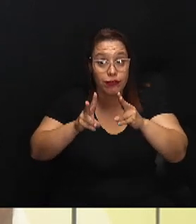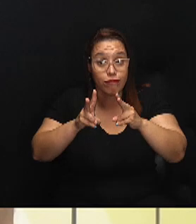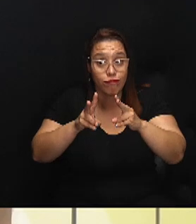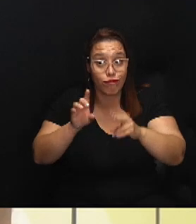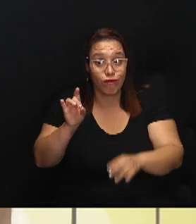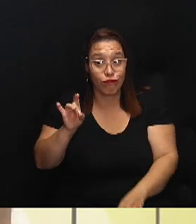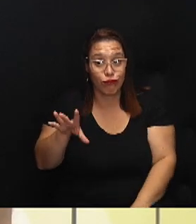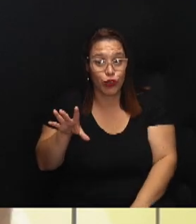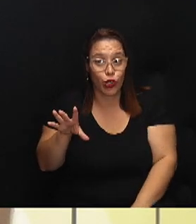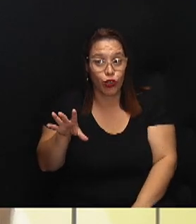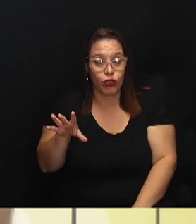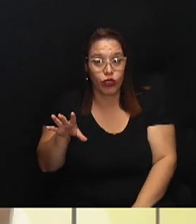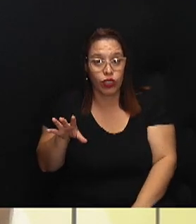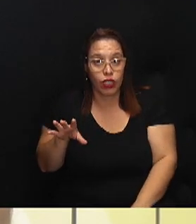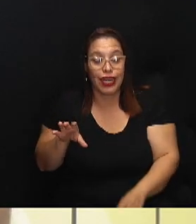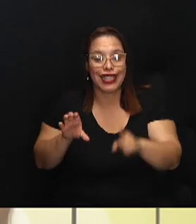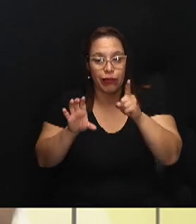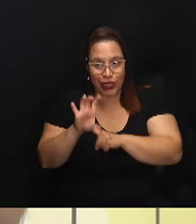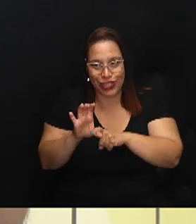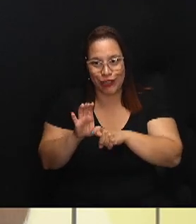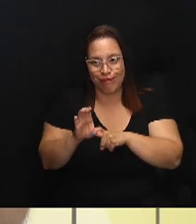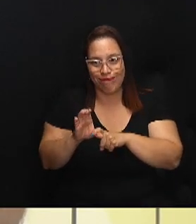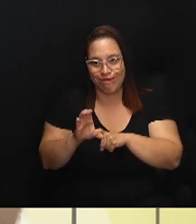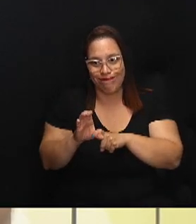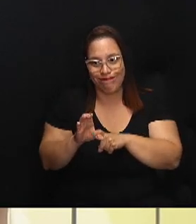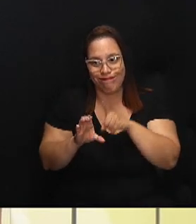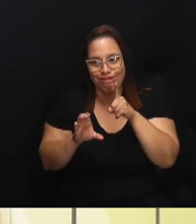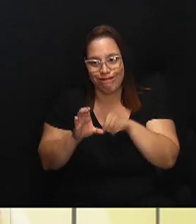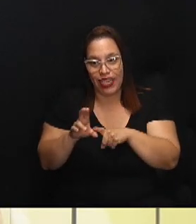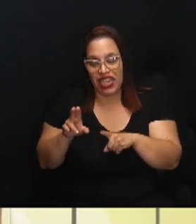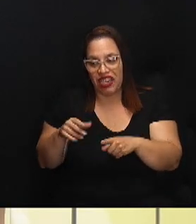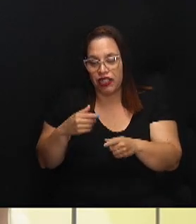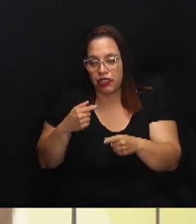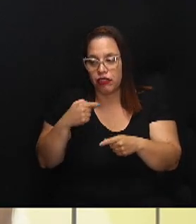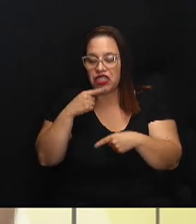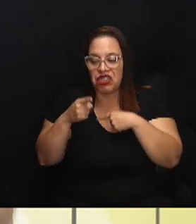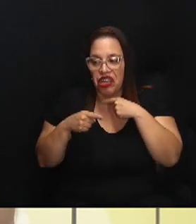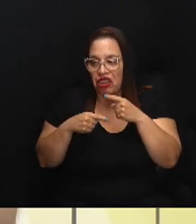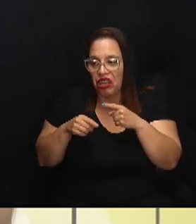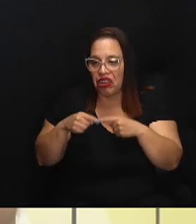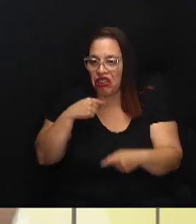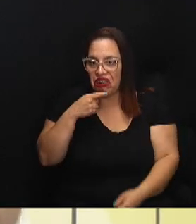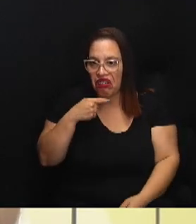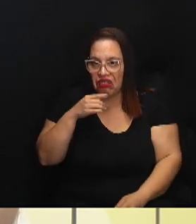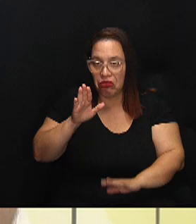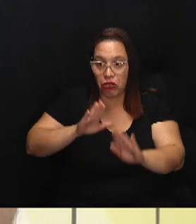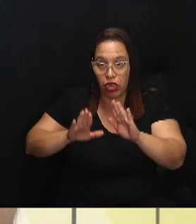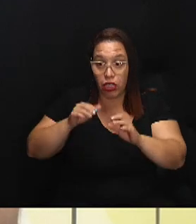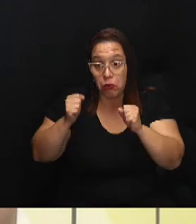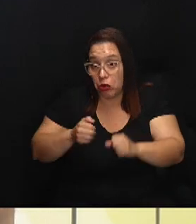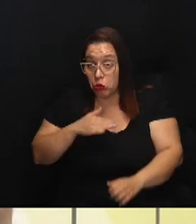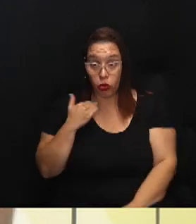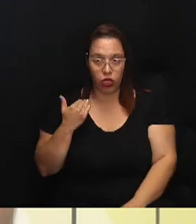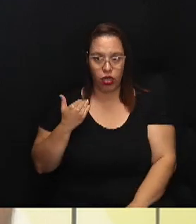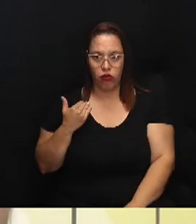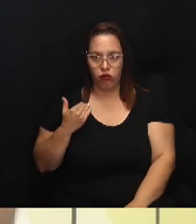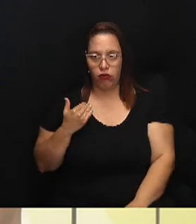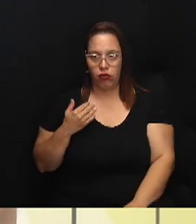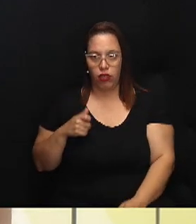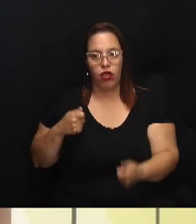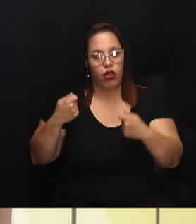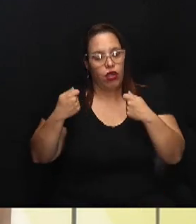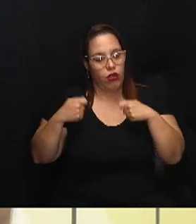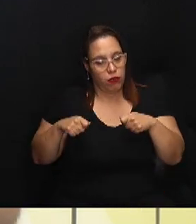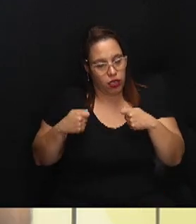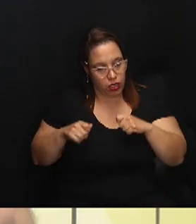né? Ele é dependente. Se ninguém cuidar dele de uma maneira adequada, realmente ele pode morrer, né? Ele precisa, se ninguém cuidar,